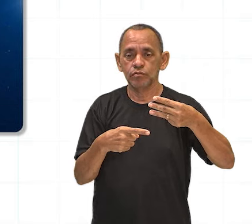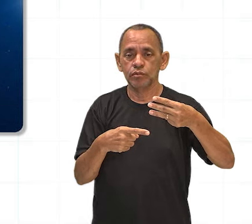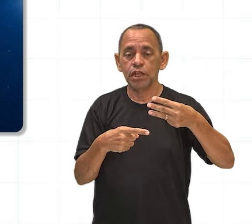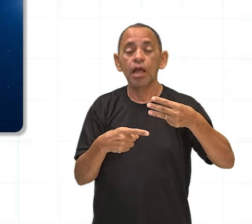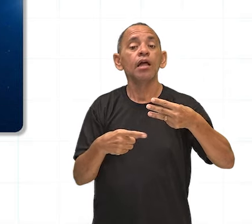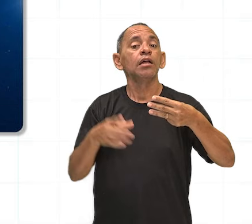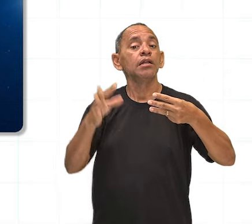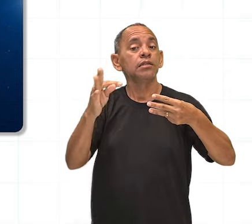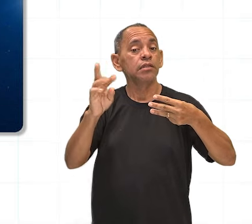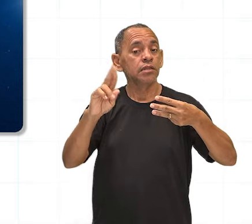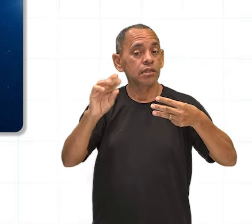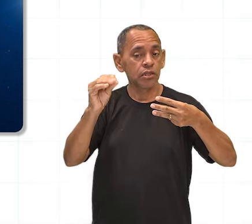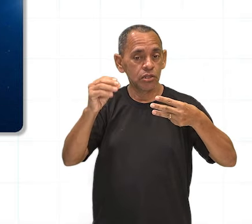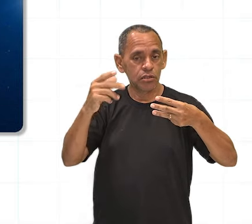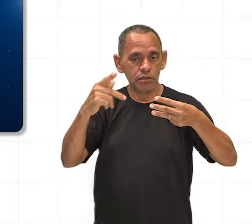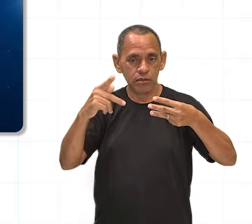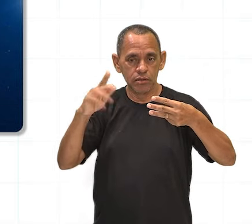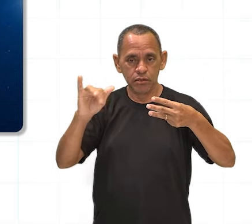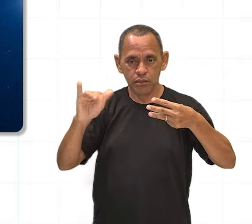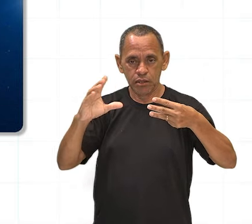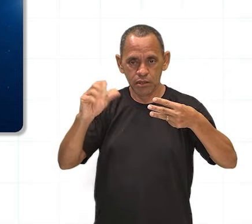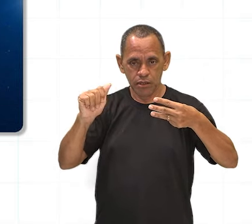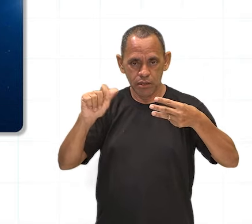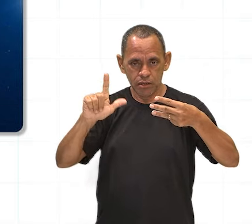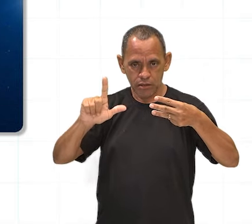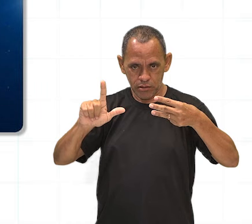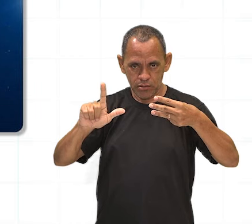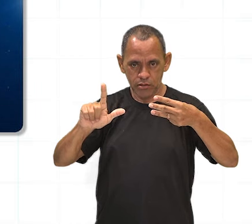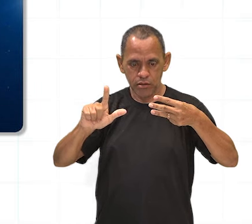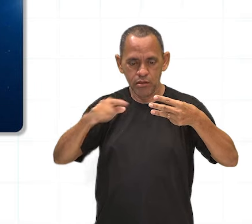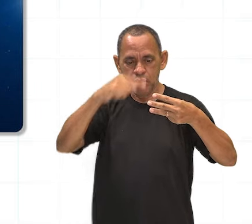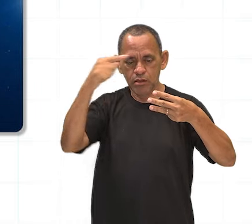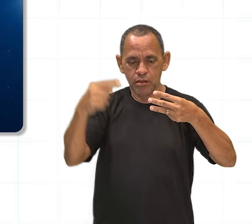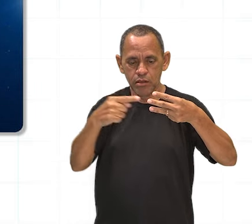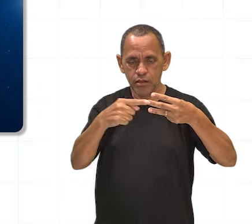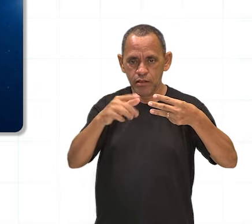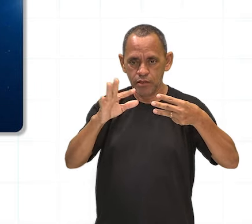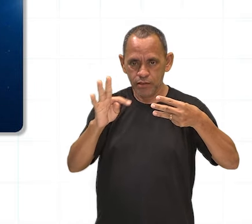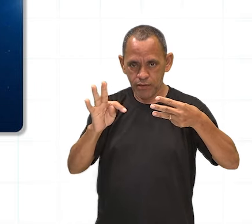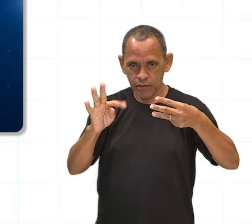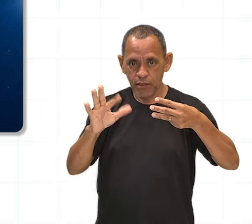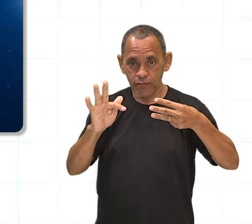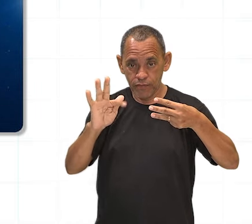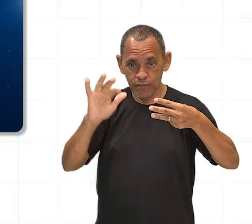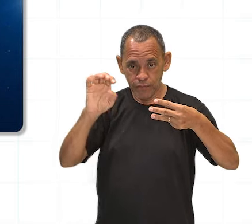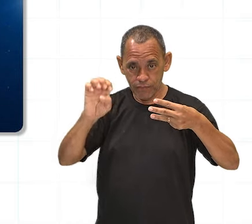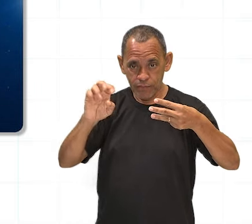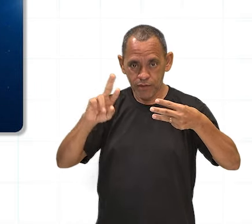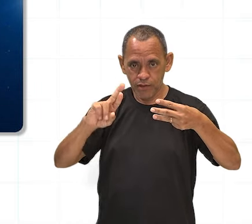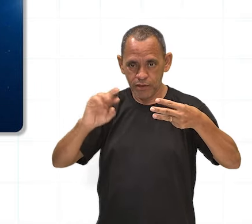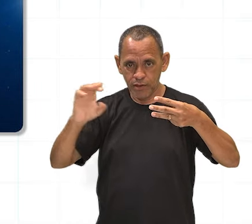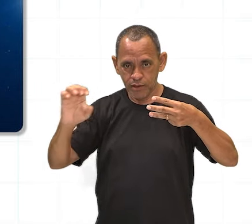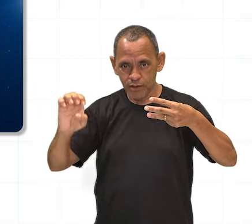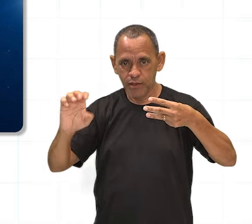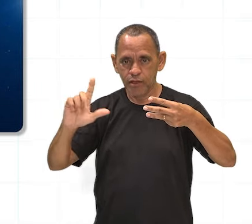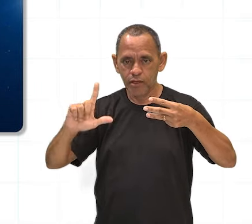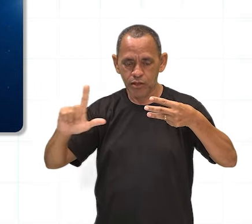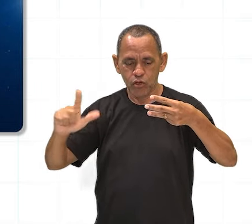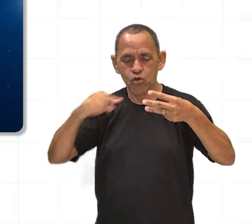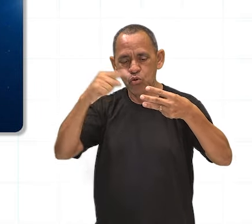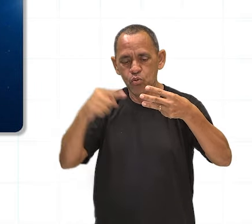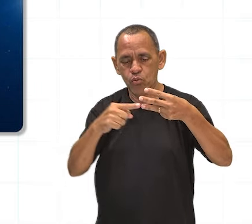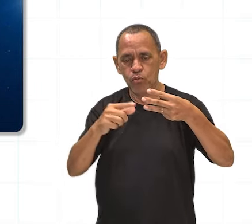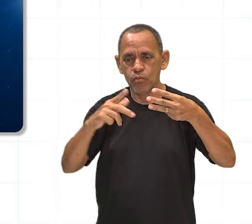célula tropical, a gente tem também a célula de Ferrel e a célula